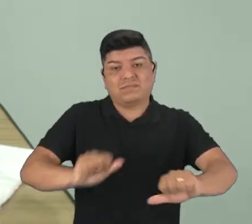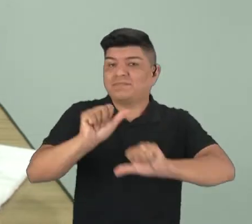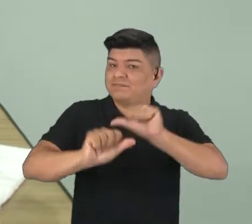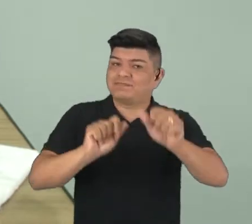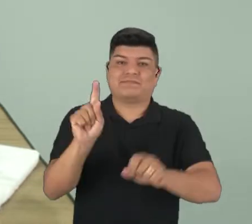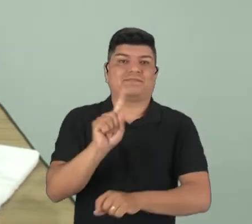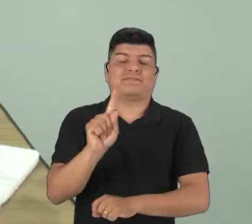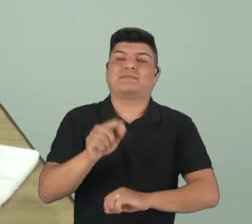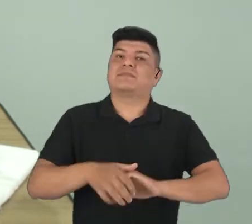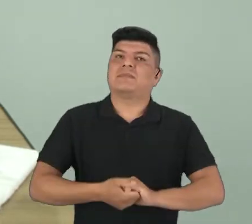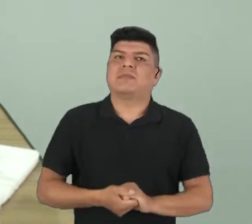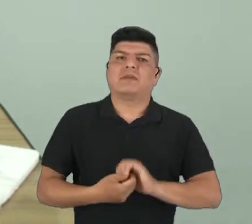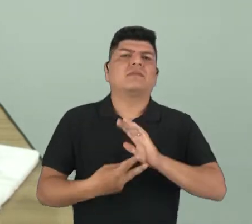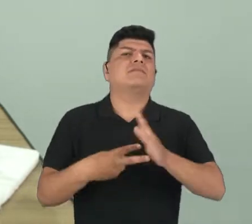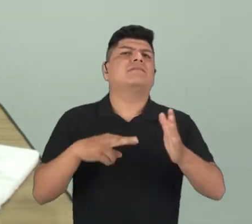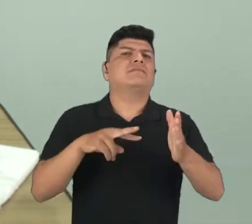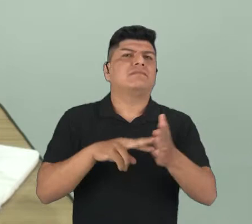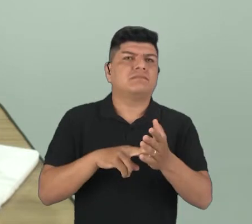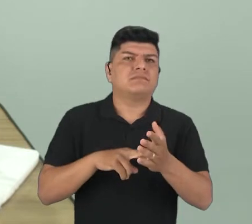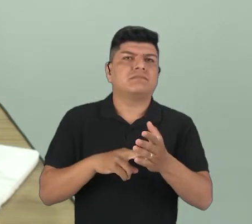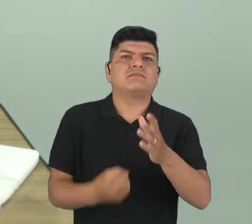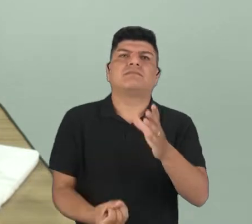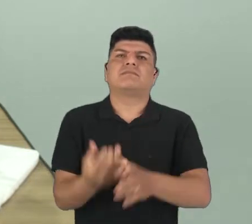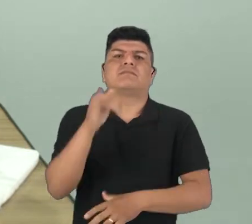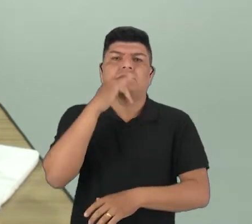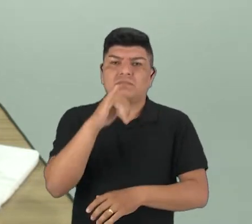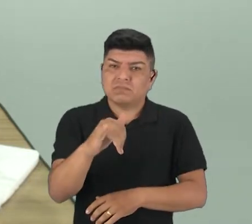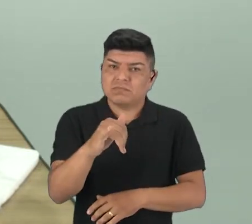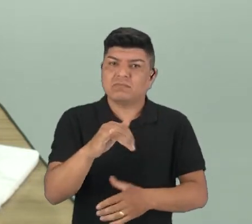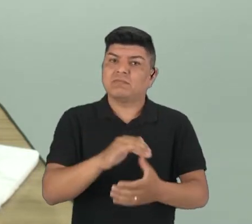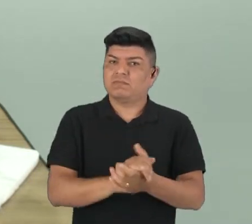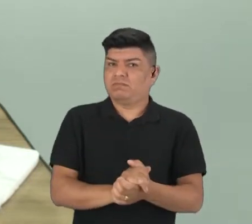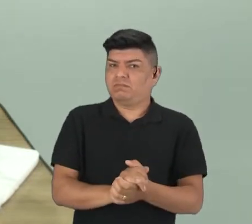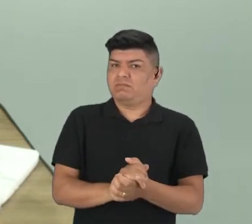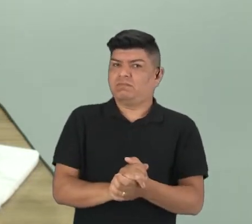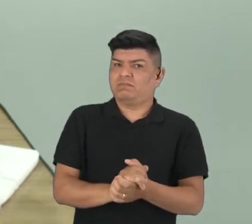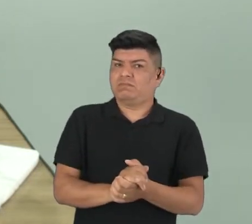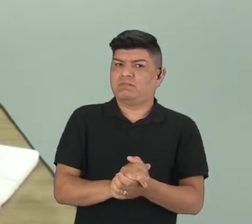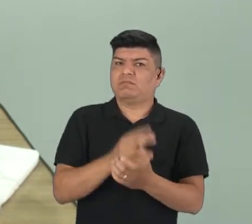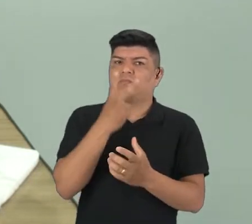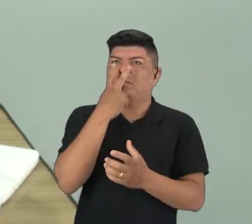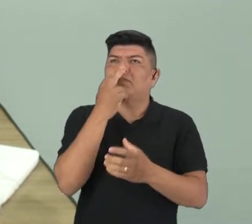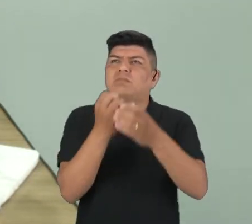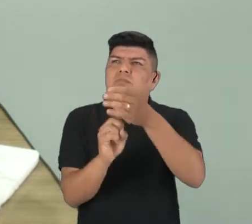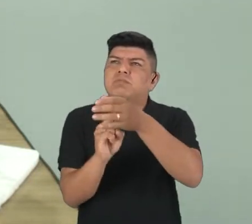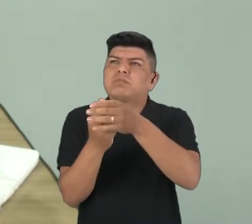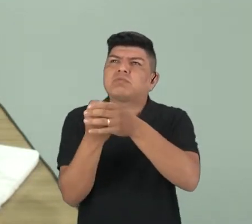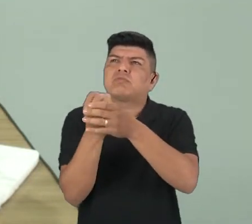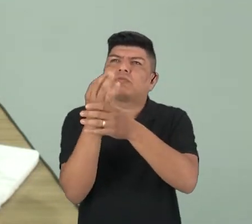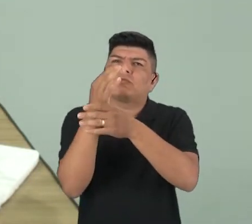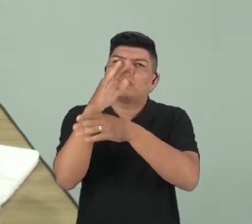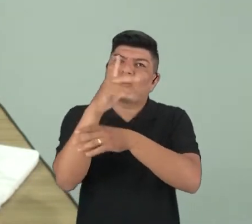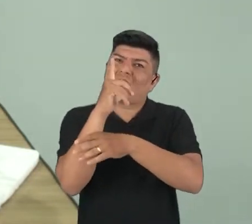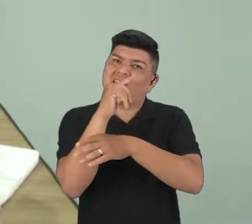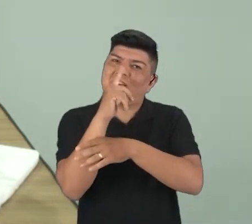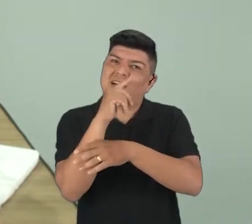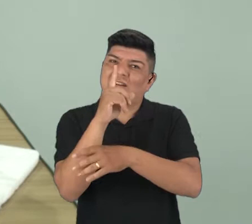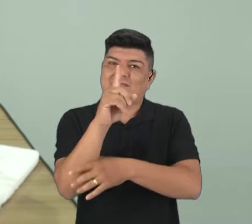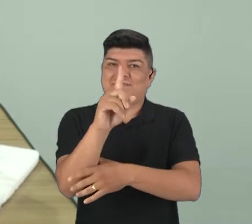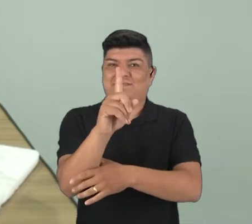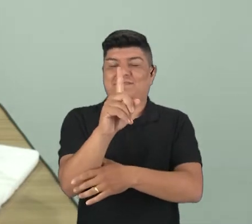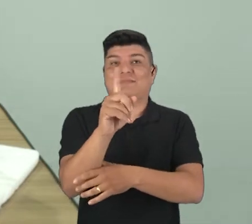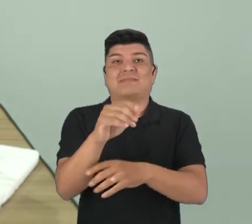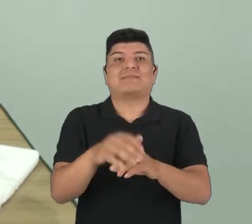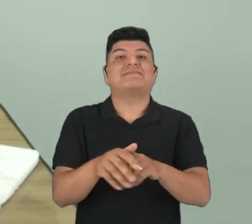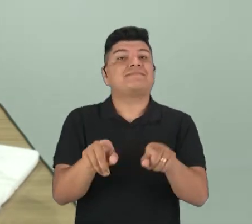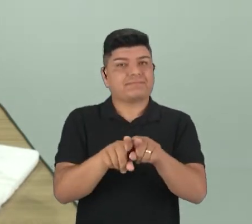de energia? O que será isso, professora? Será que é uma fonte que cai água? Não,